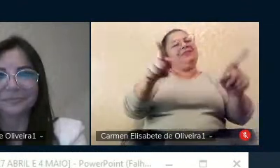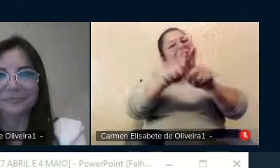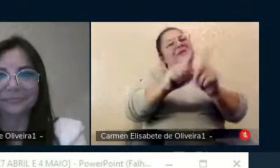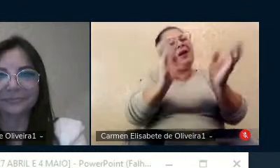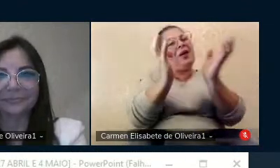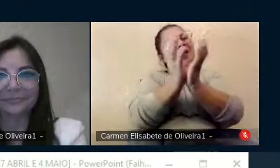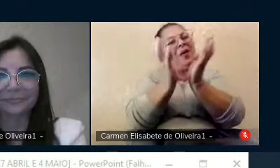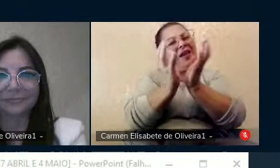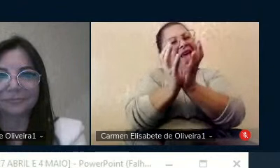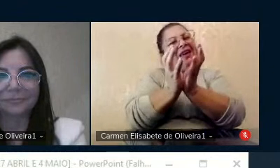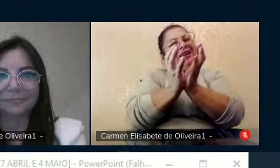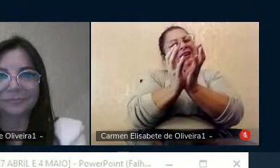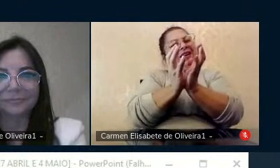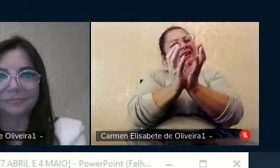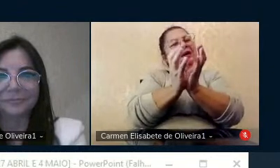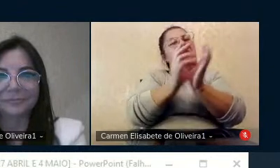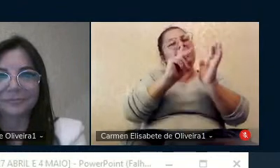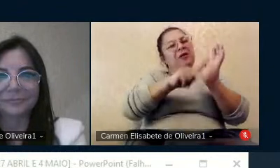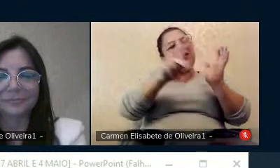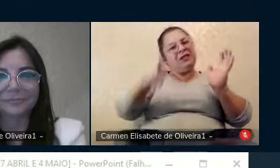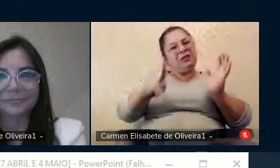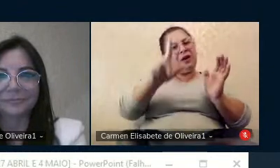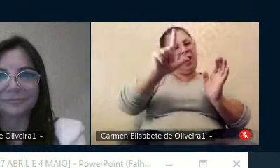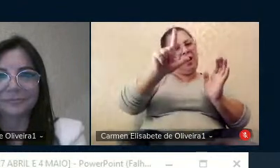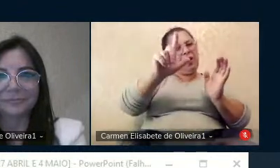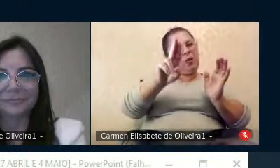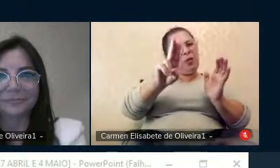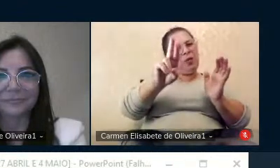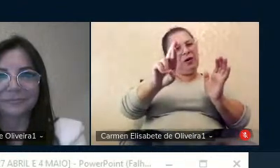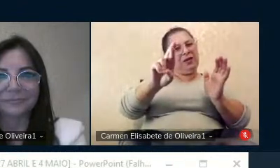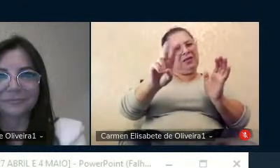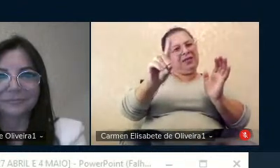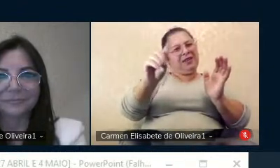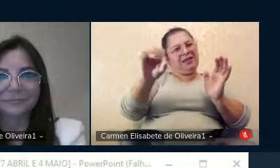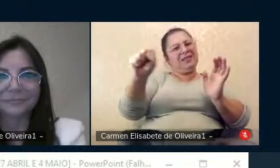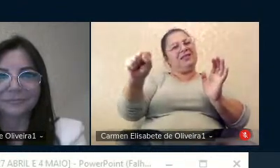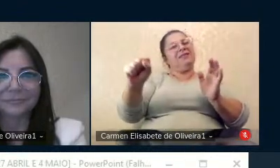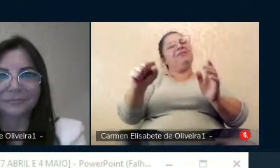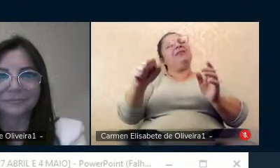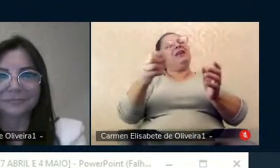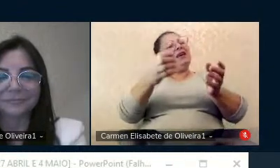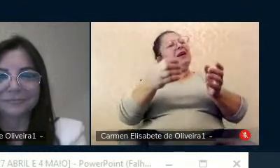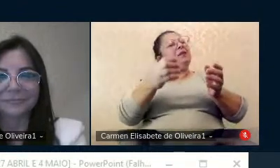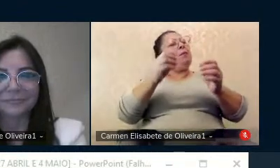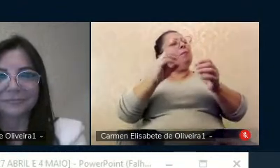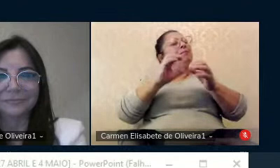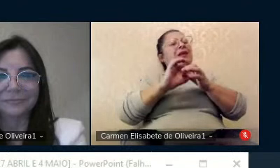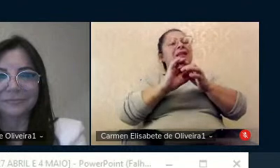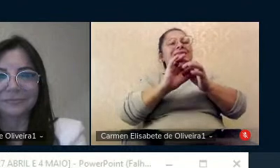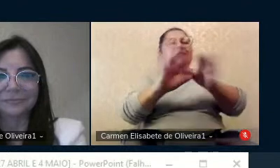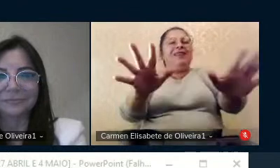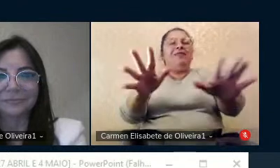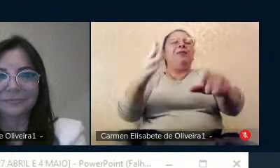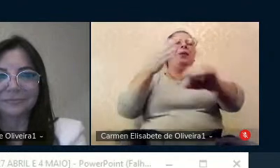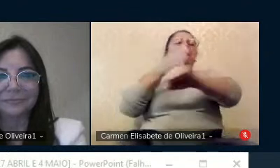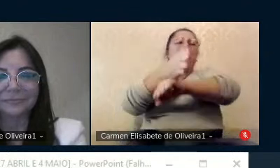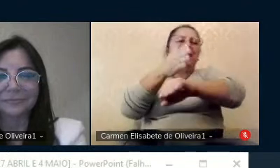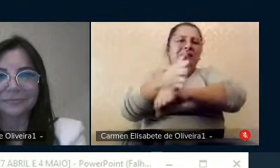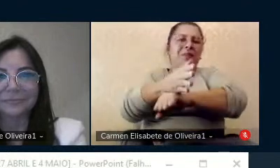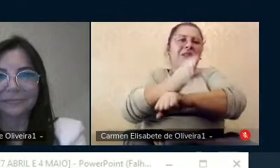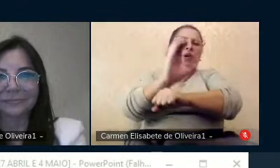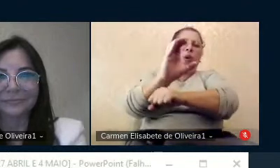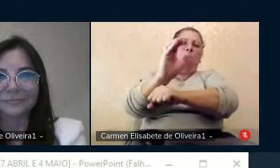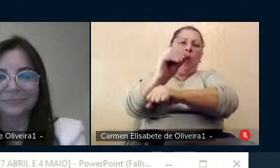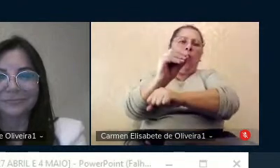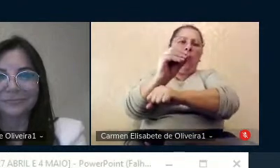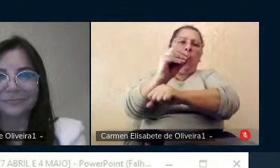colega, professora doutora Lourdes, que me permite participar como co-orientadora desse trabalho, que eu